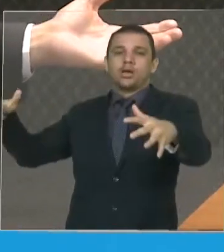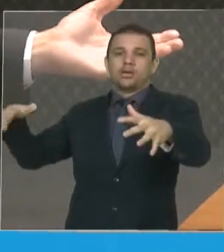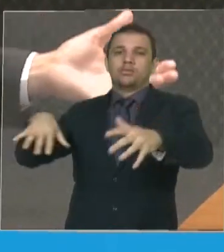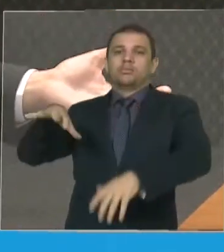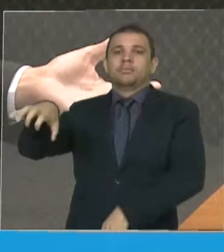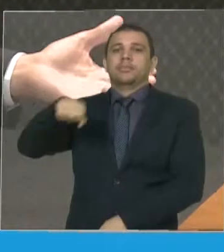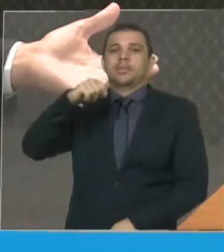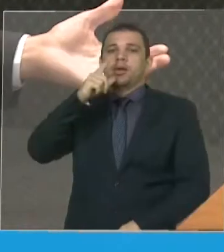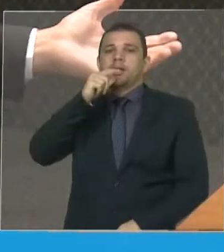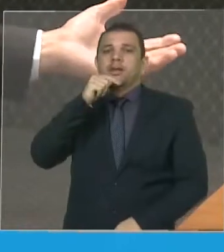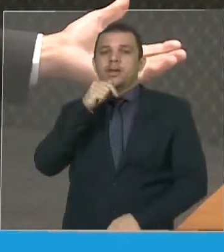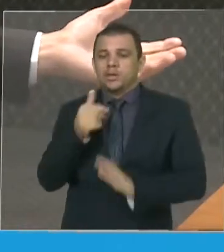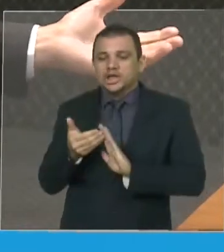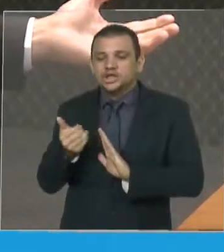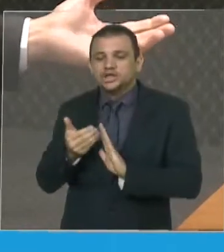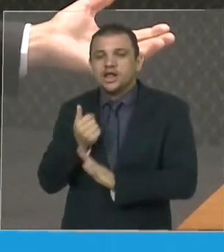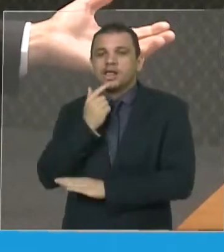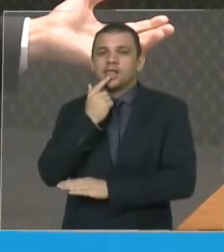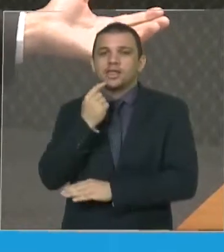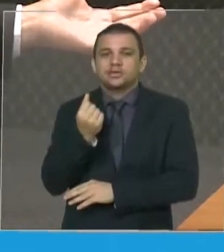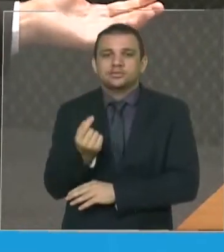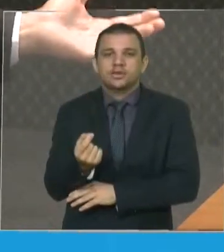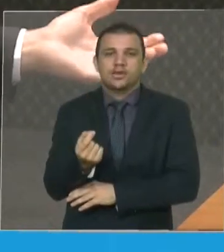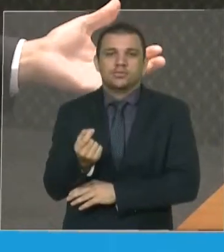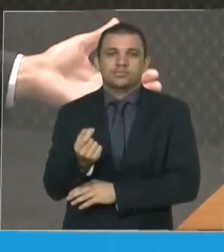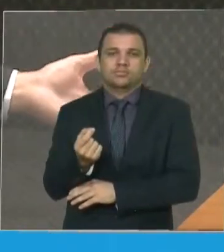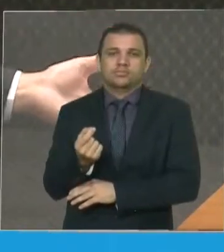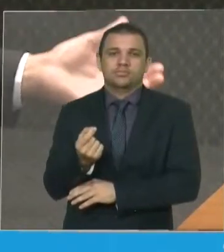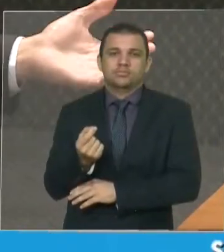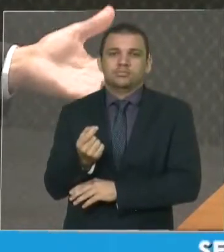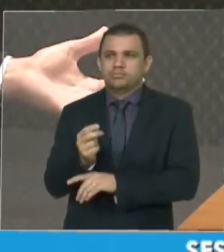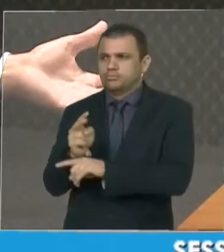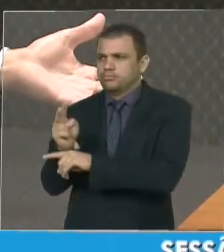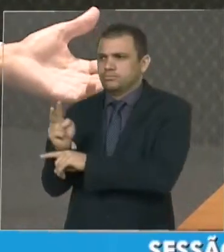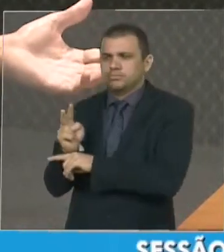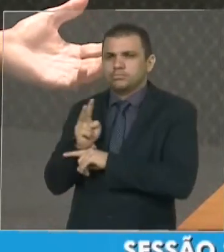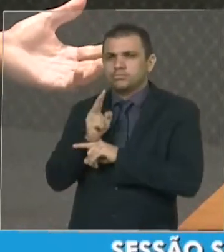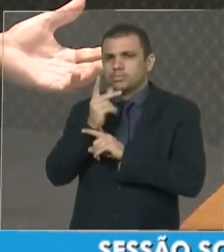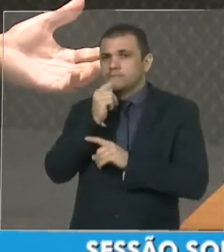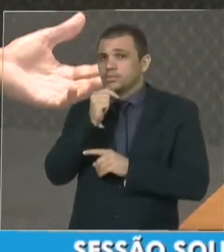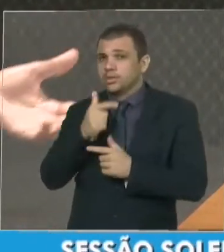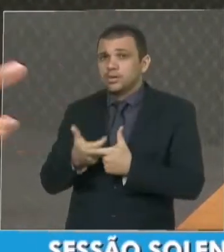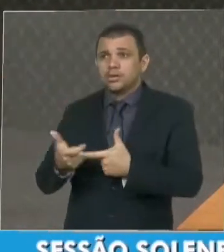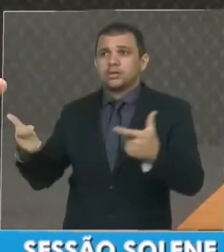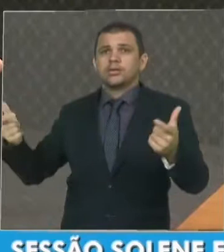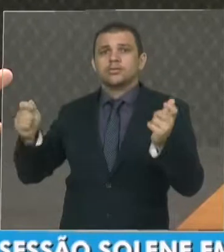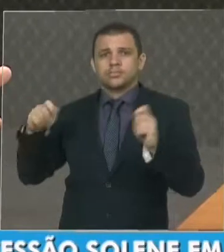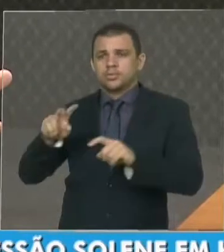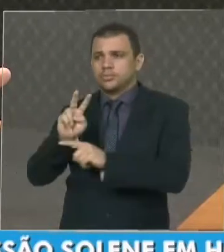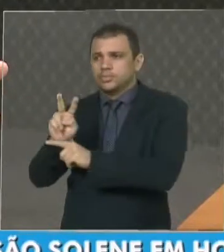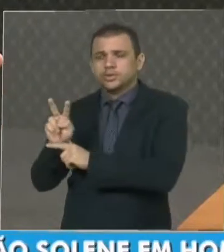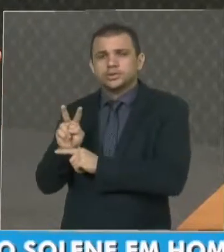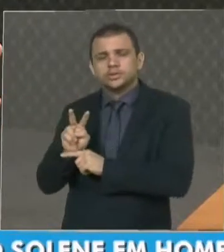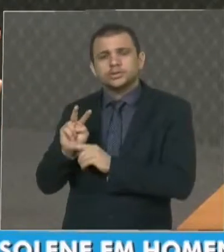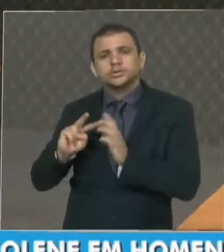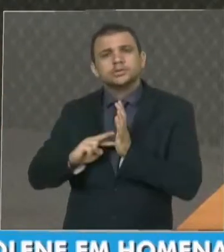tão grande, você tem um litoral enorme. Todos os nordestes têm um litoral. O que significa